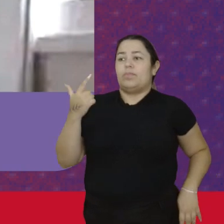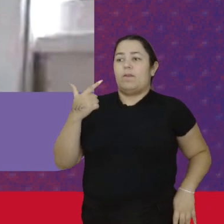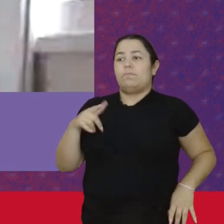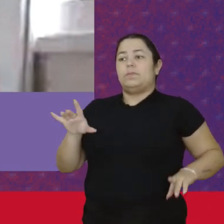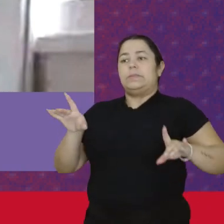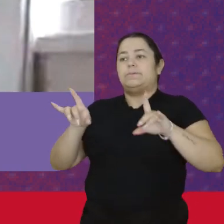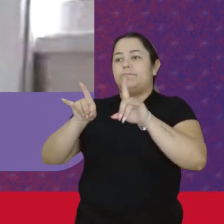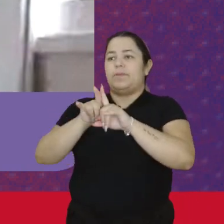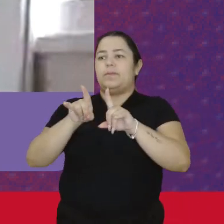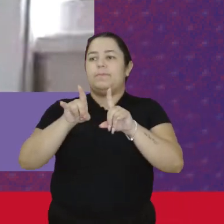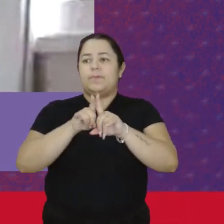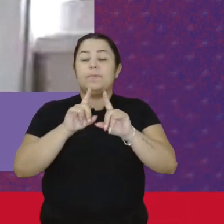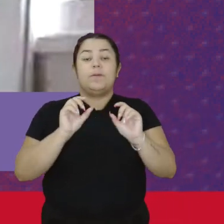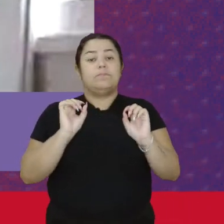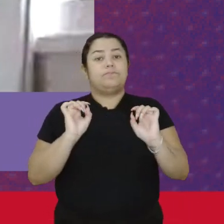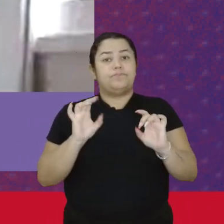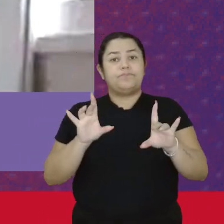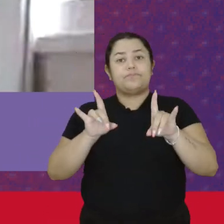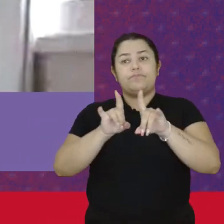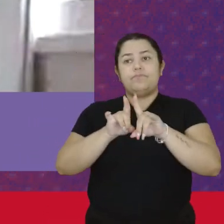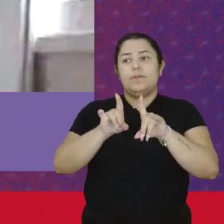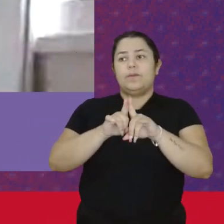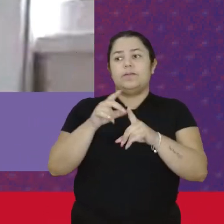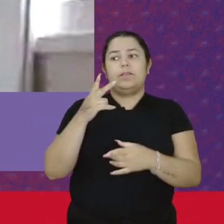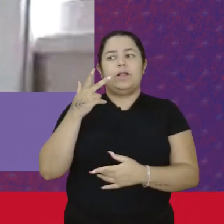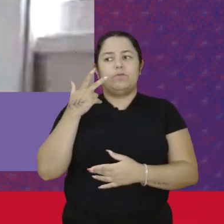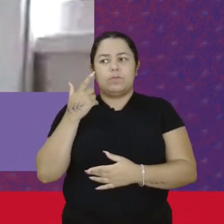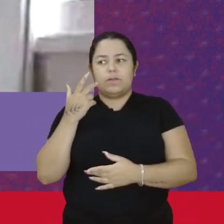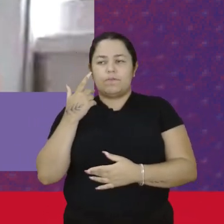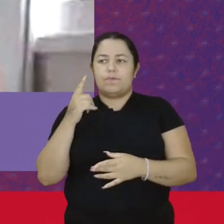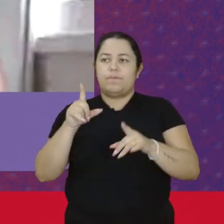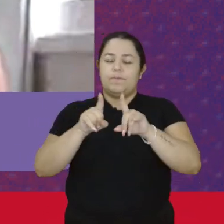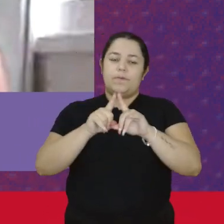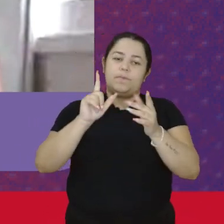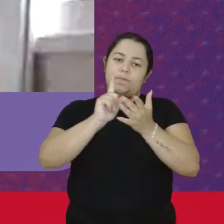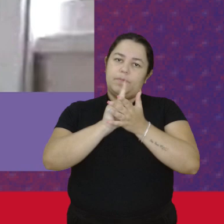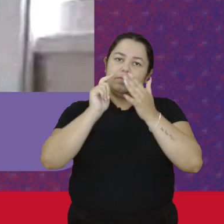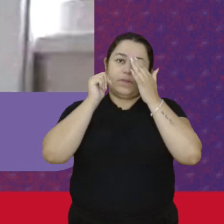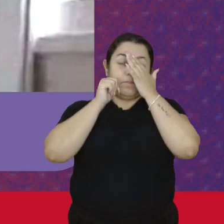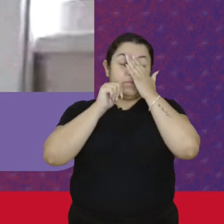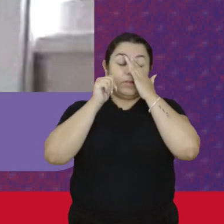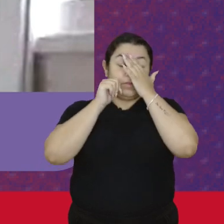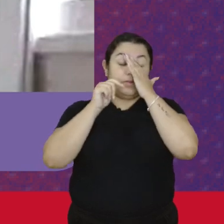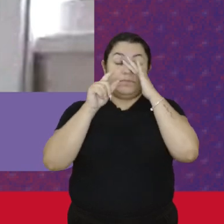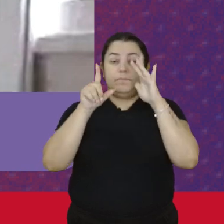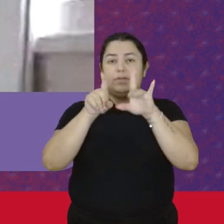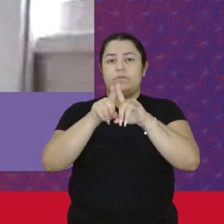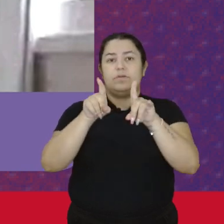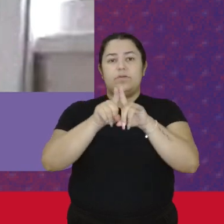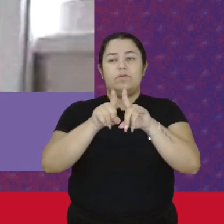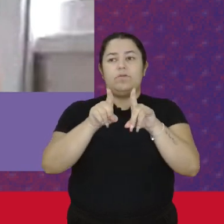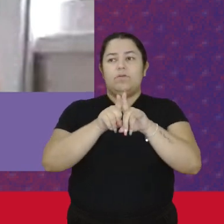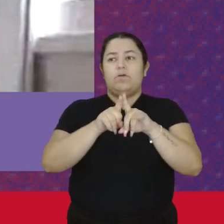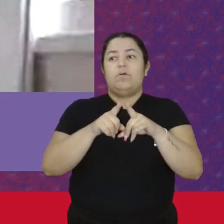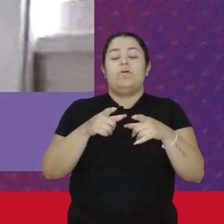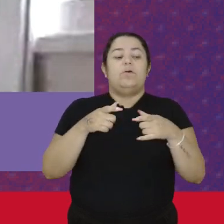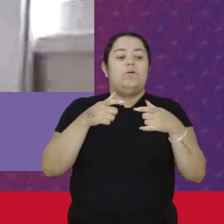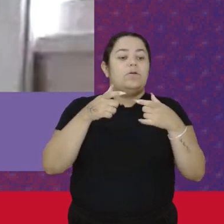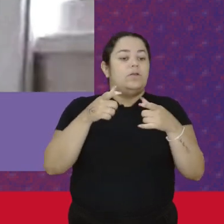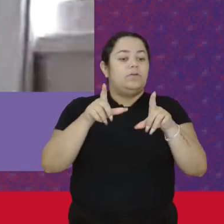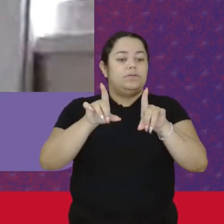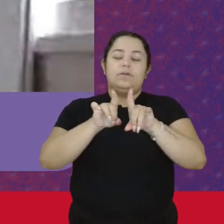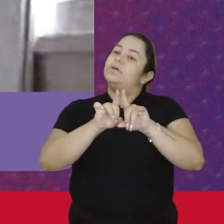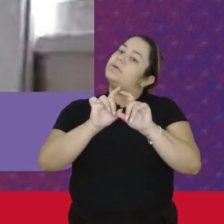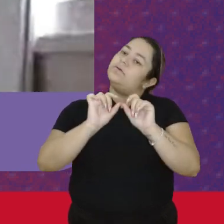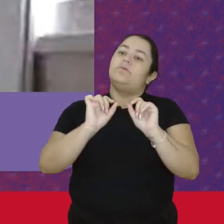que é isso também, é sobre naturalizar o papel da mulher, é sobre querer nos colocar num determinado, é de